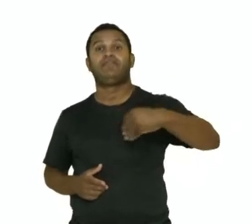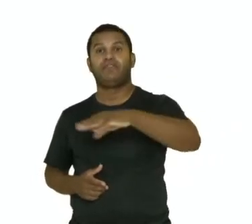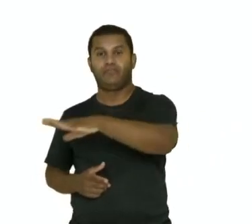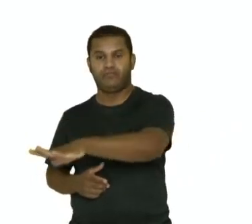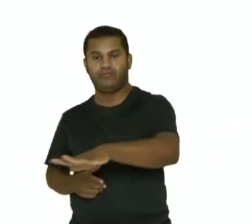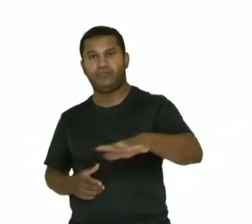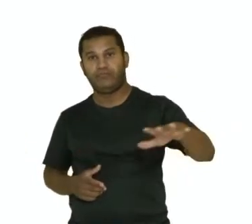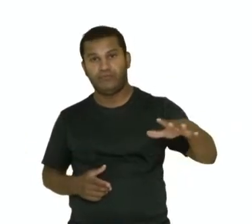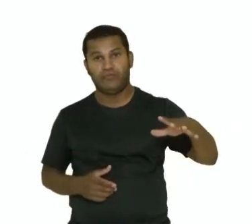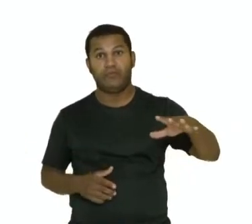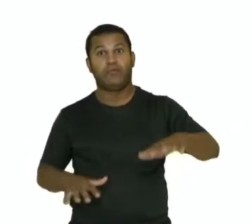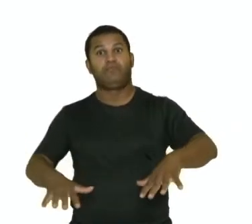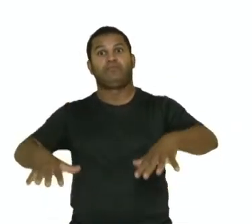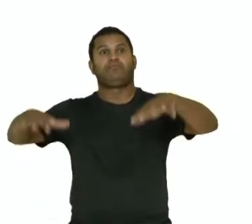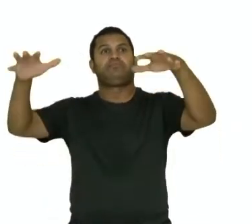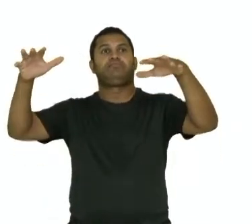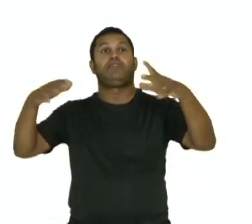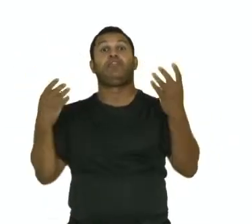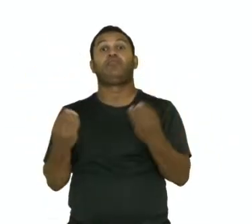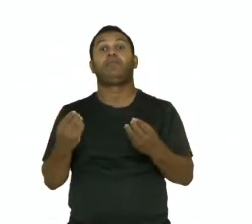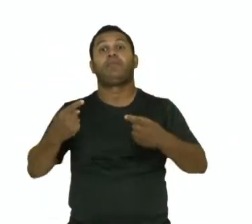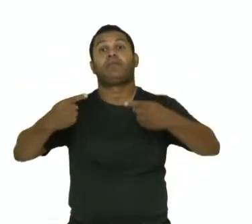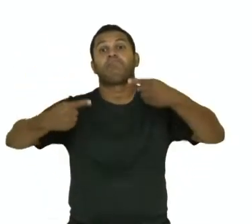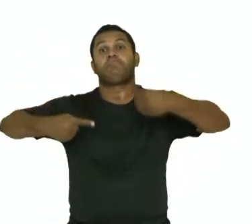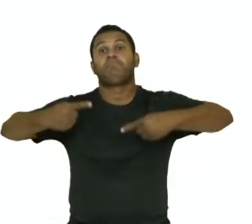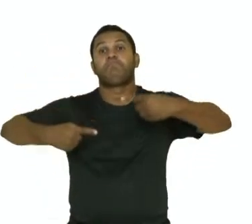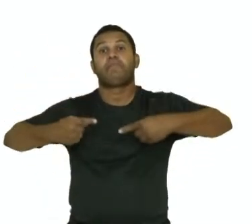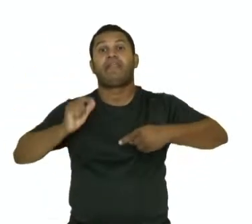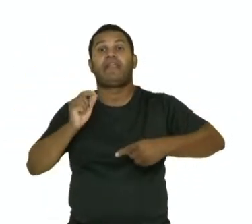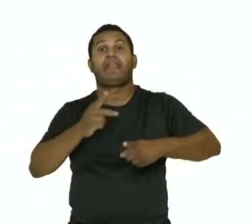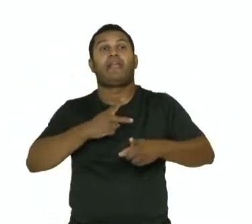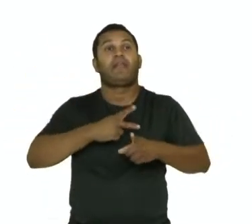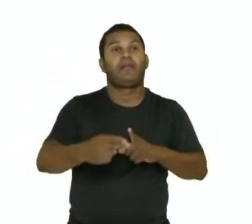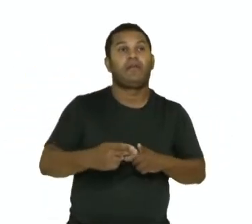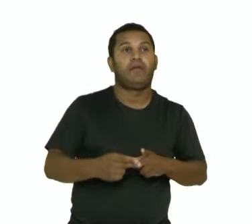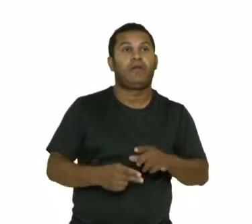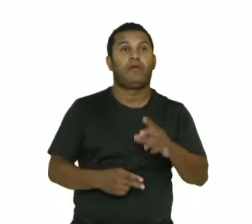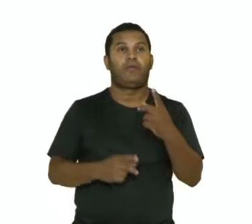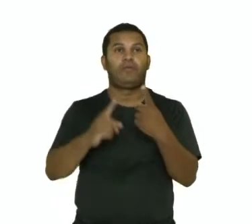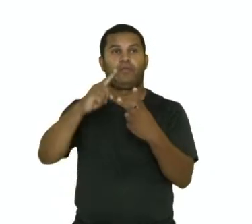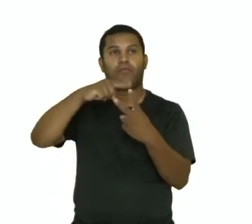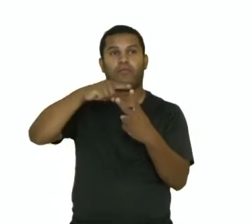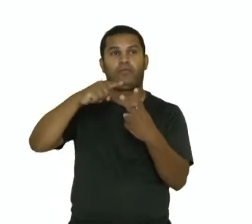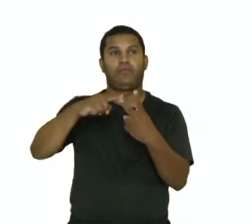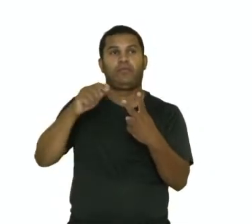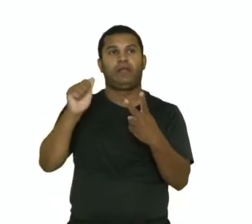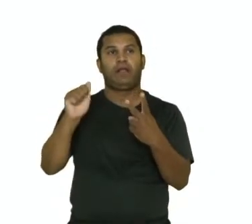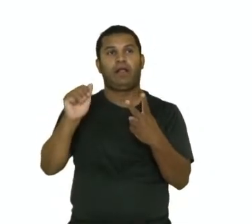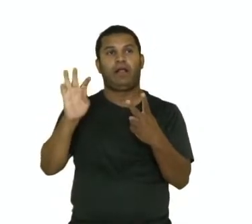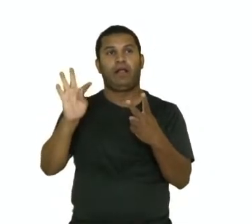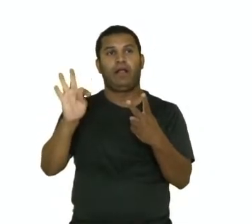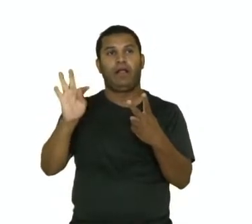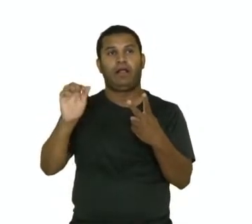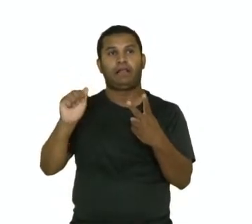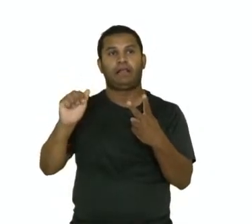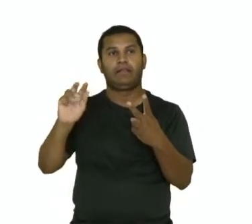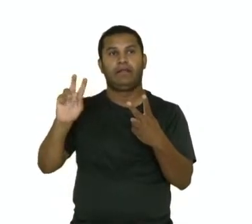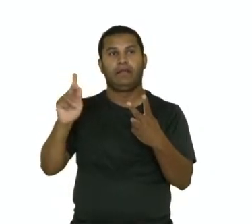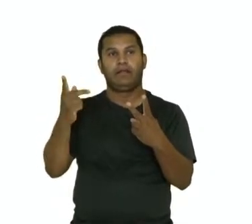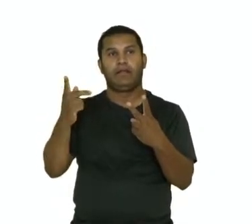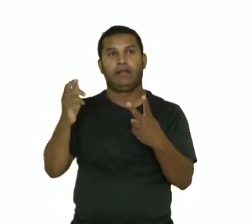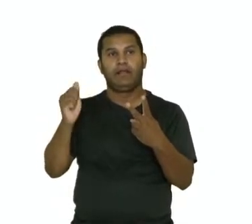primeiro, Atahualpa. Pizarro e seus homens se aproveitaram desse conflito e da desunião entre os próprios incas,